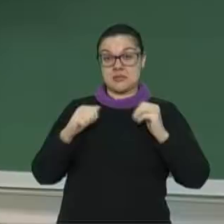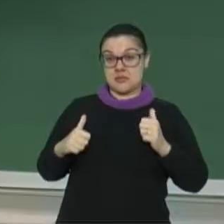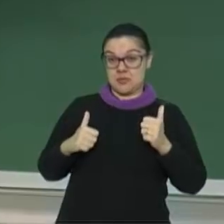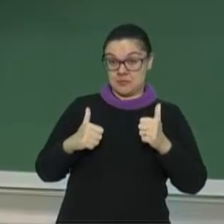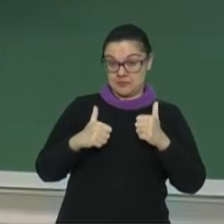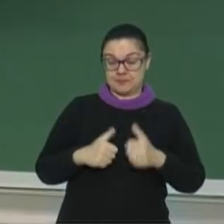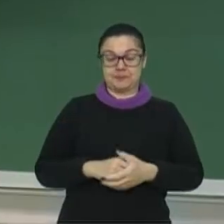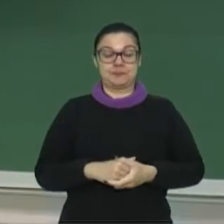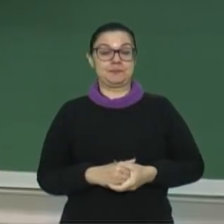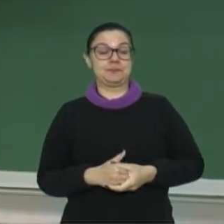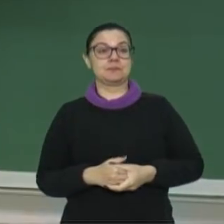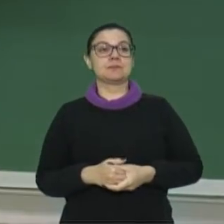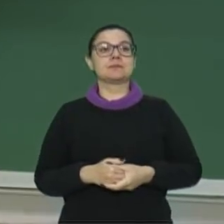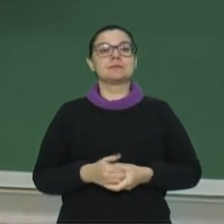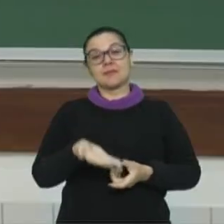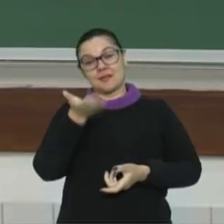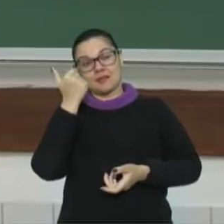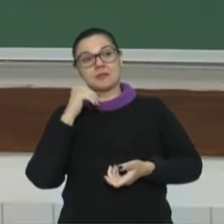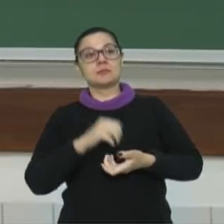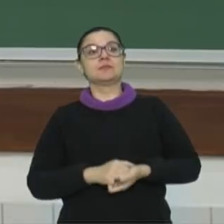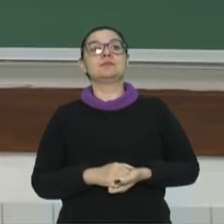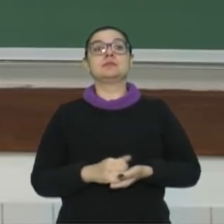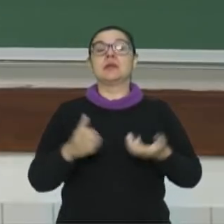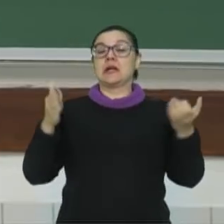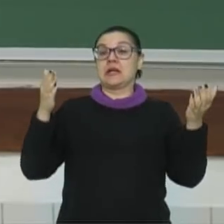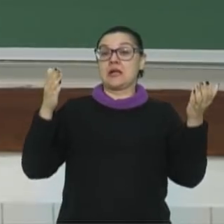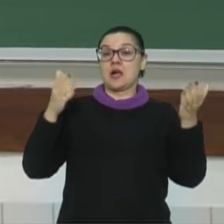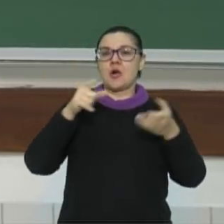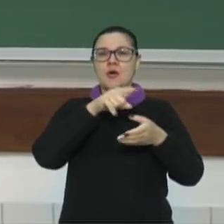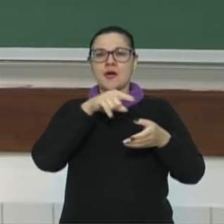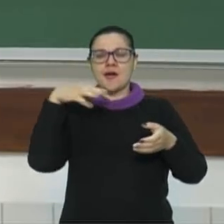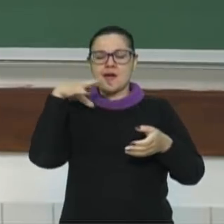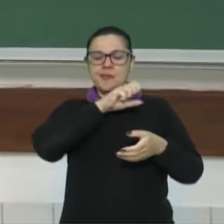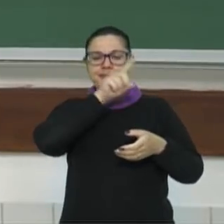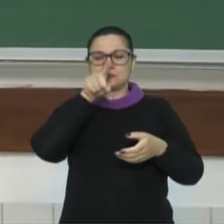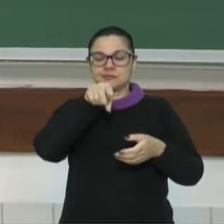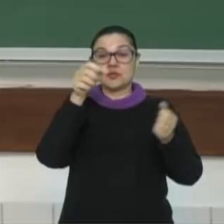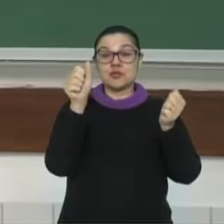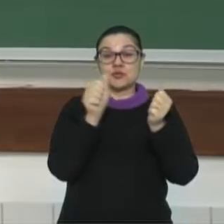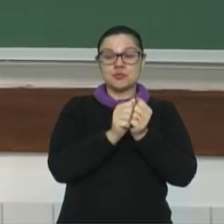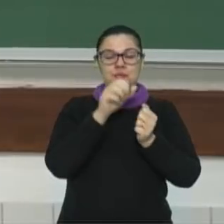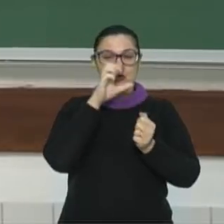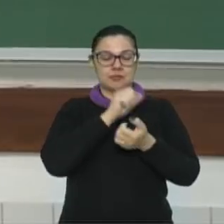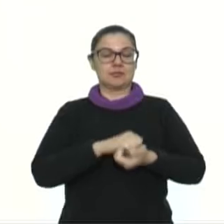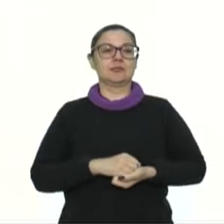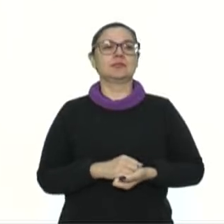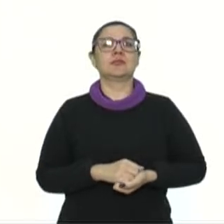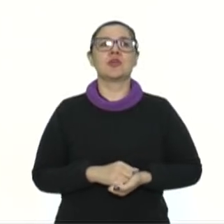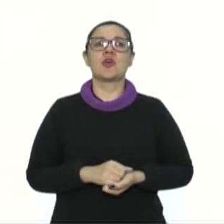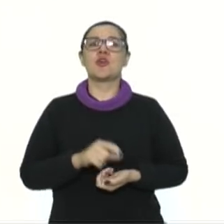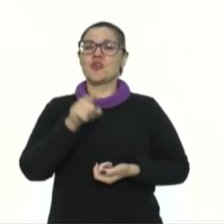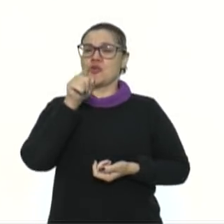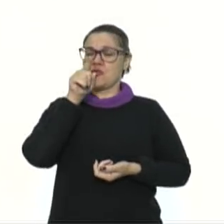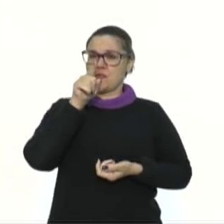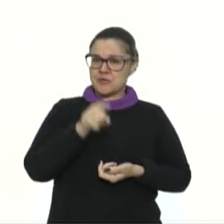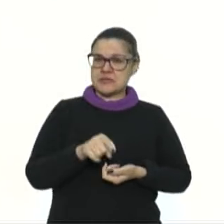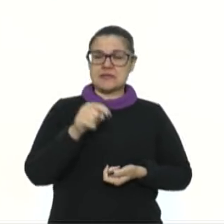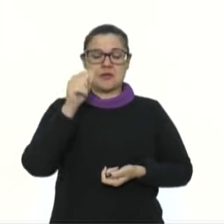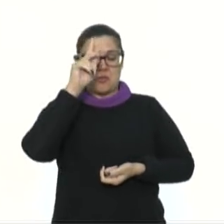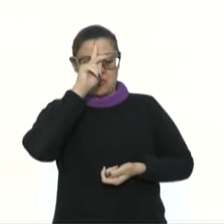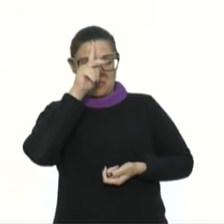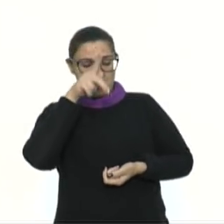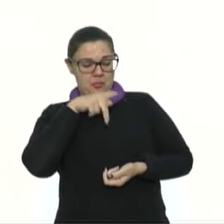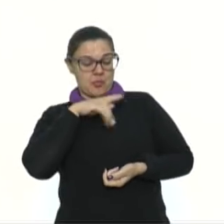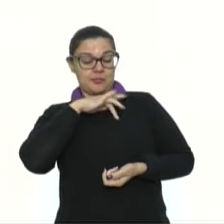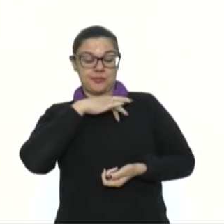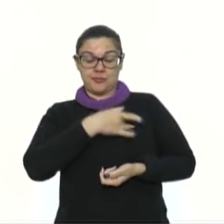gente fez, ok? Vamos lá? Quiz pra gente fazer junto aqui super rápido. Você pode estar se fazendo de